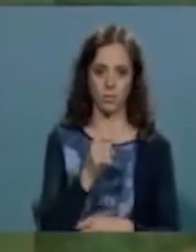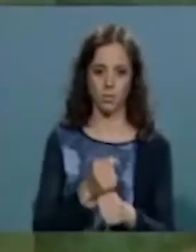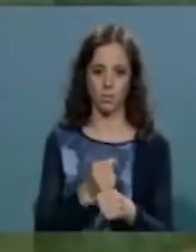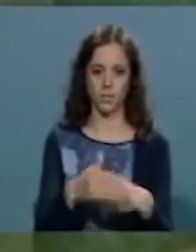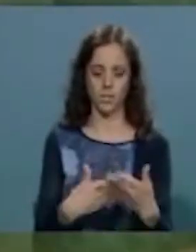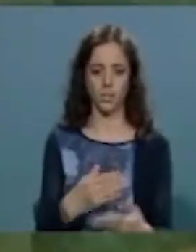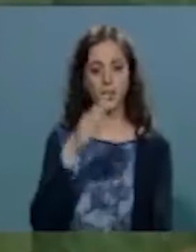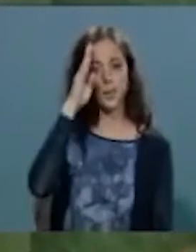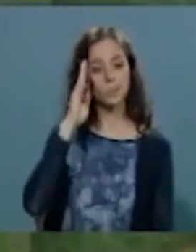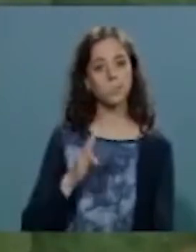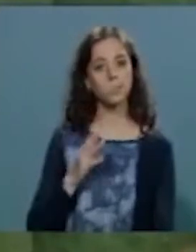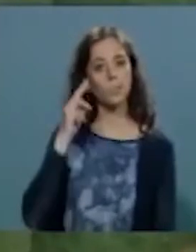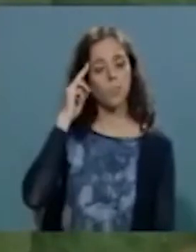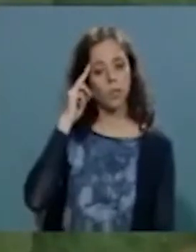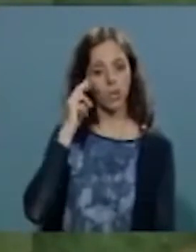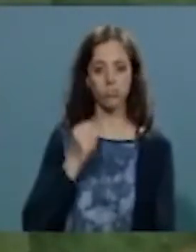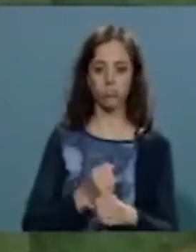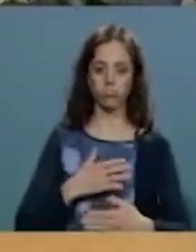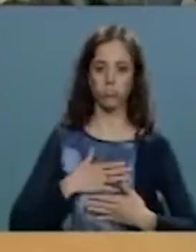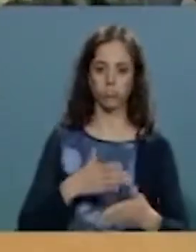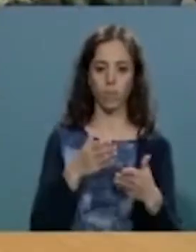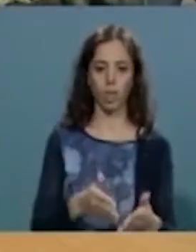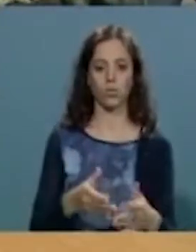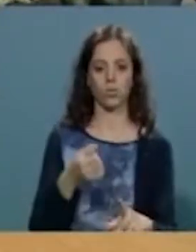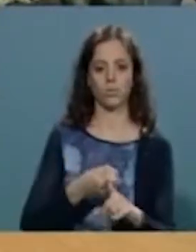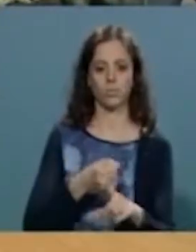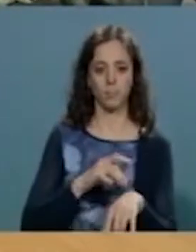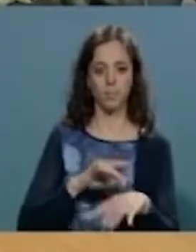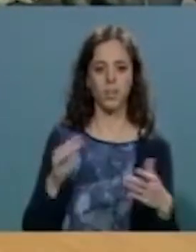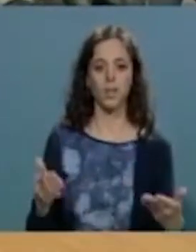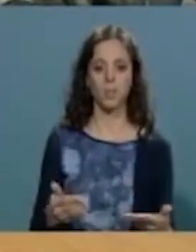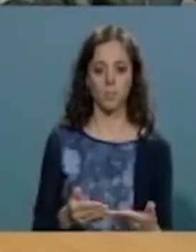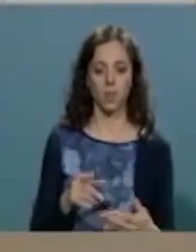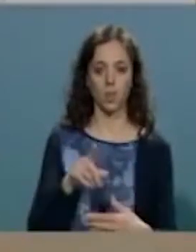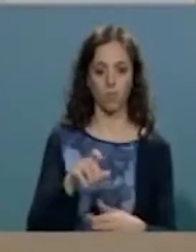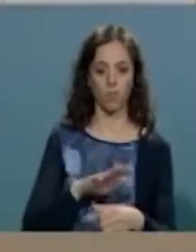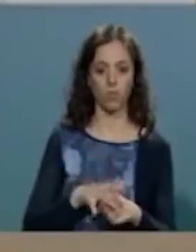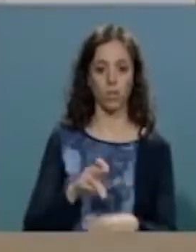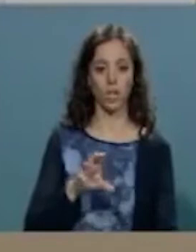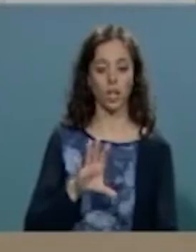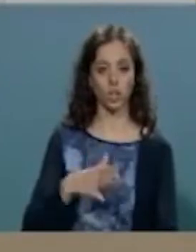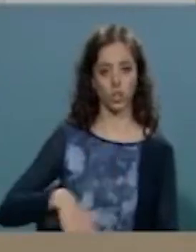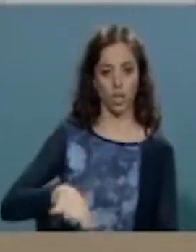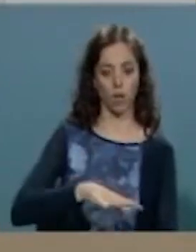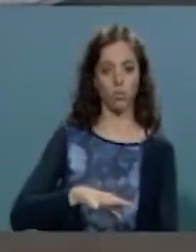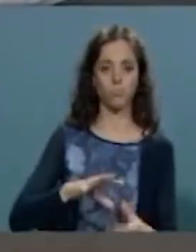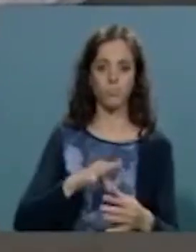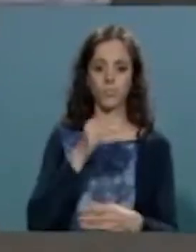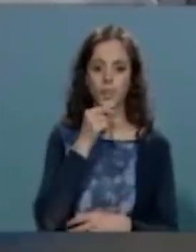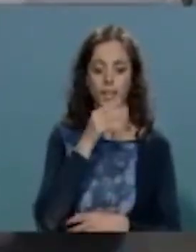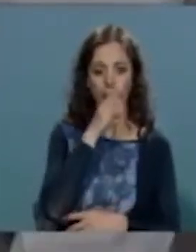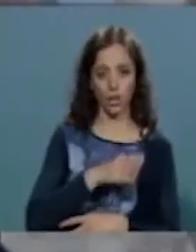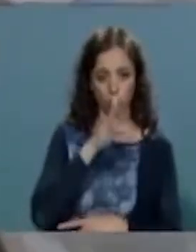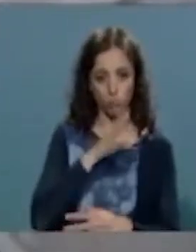os militares na Madara estão empenhados na ajuda ao combate à anemia do coronavírus na região estão no terreno